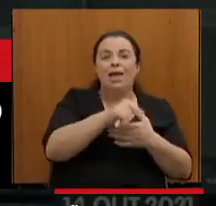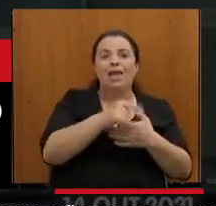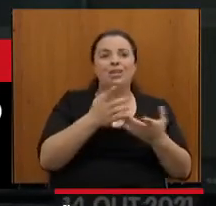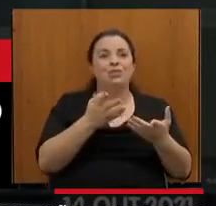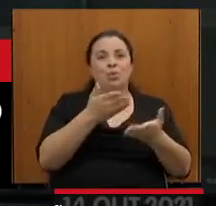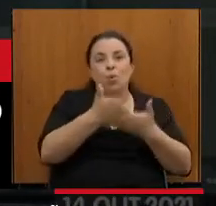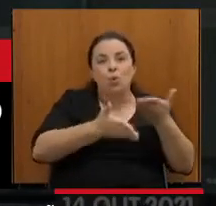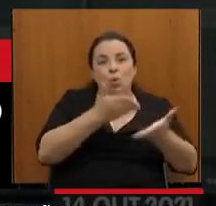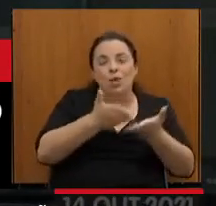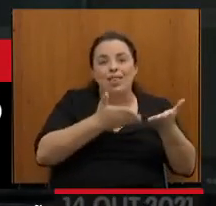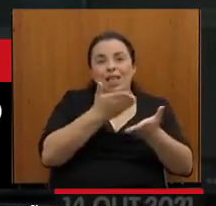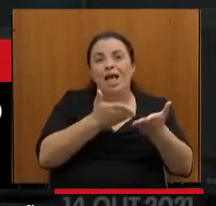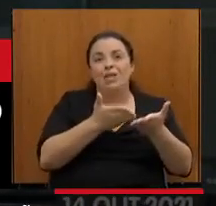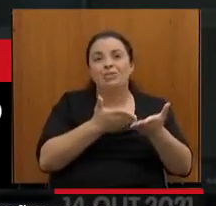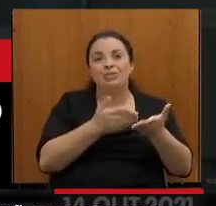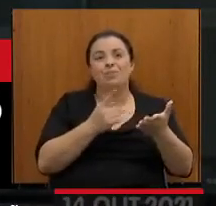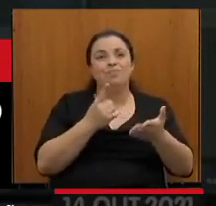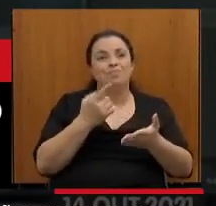sífilis.